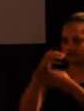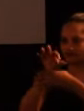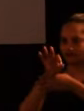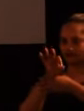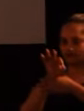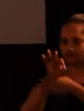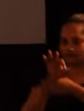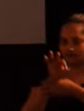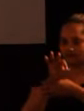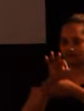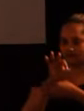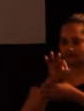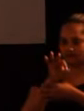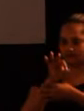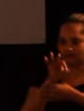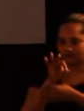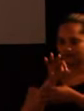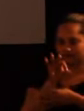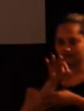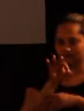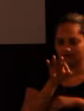Dez.